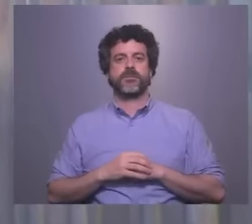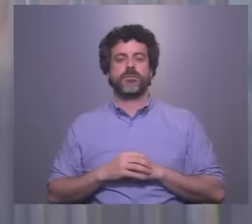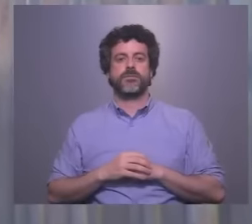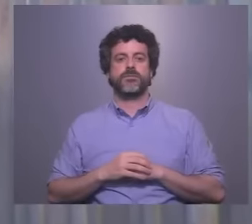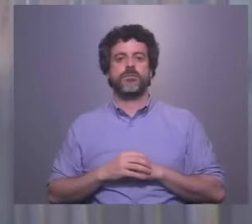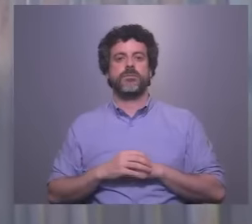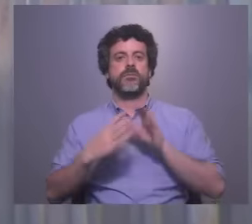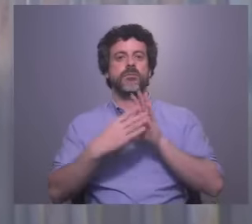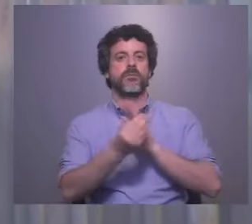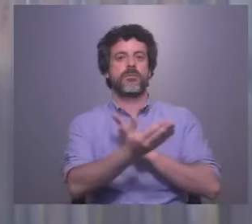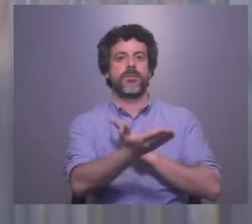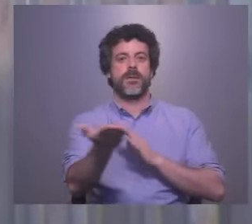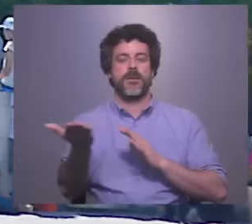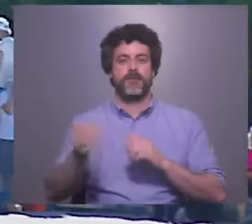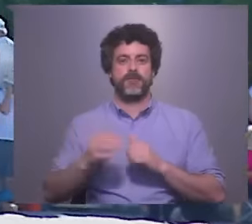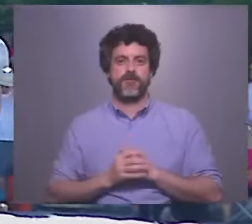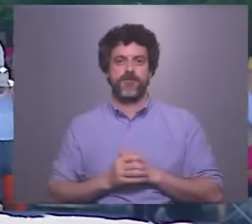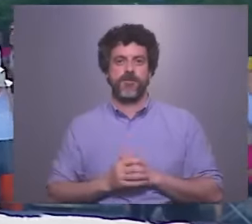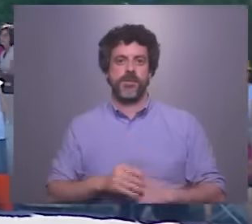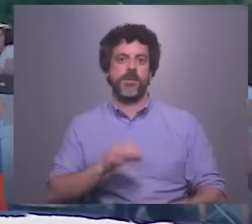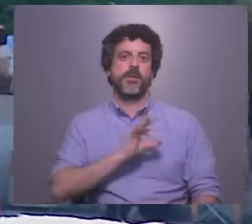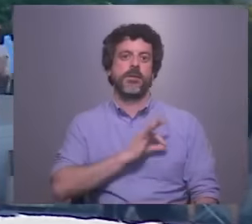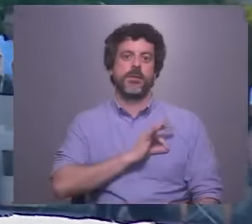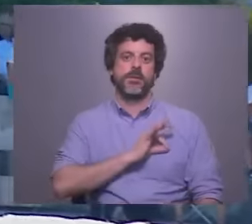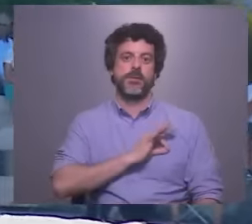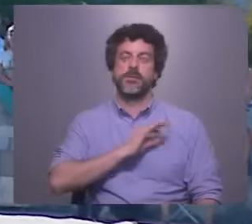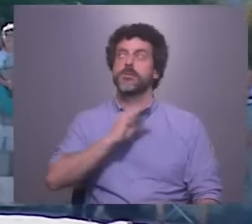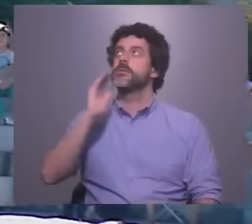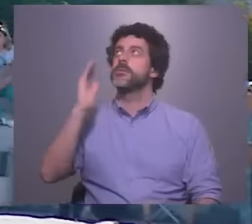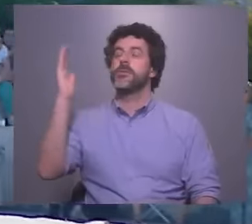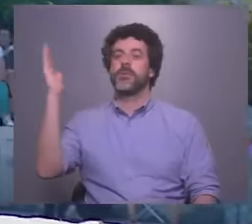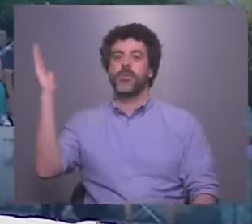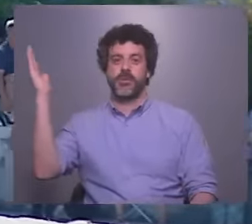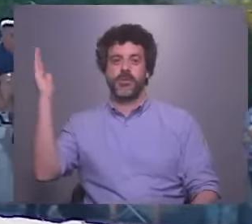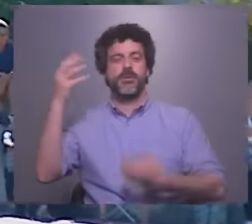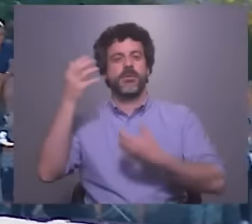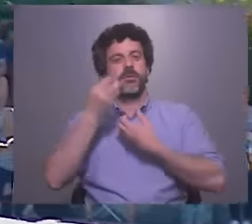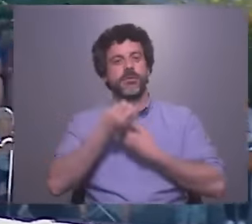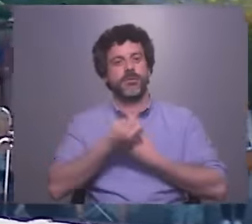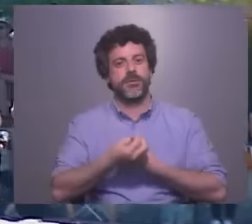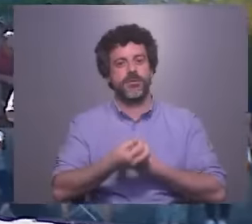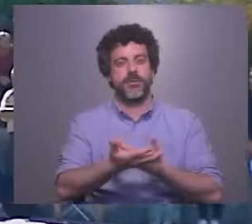invocam, de quantos o invocam em